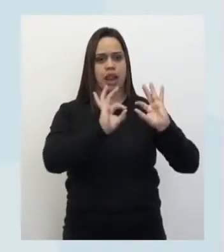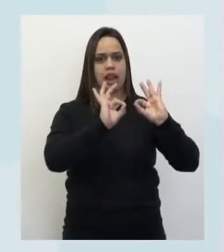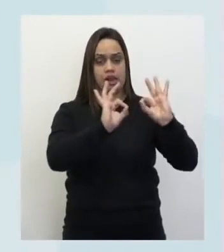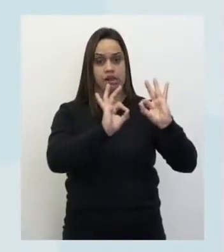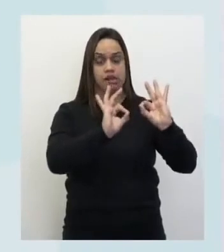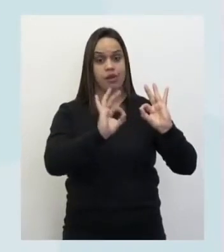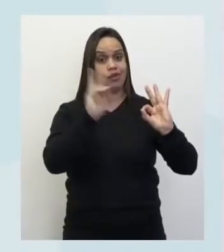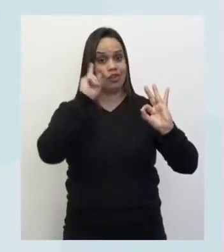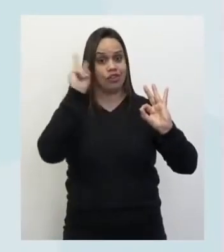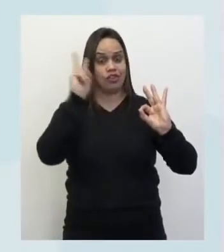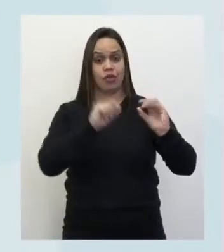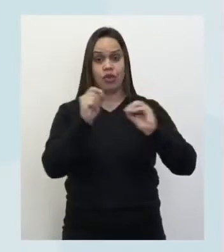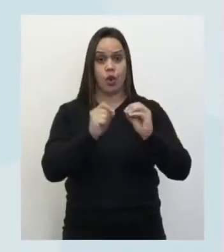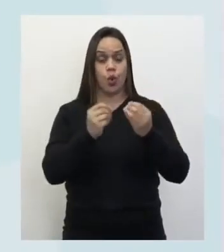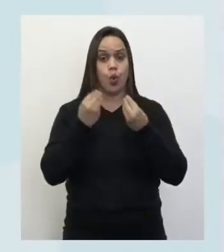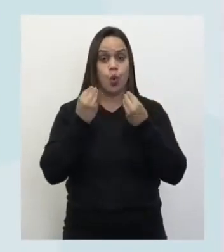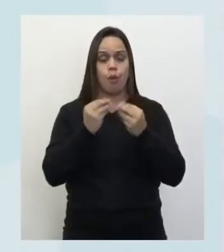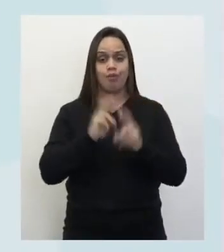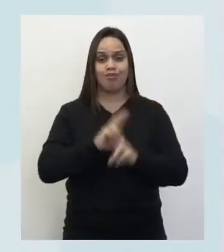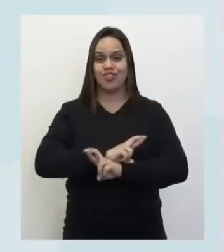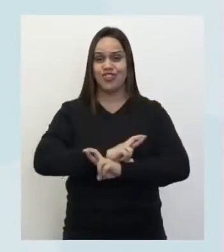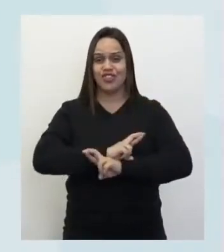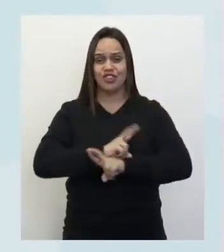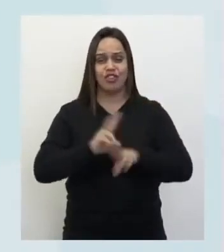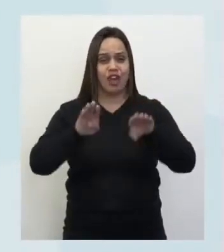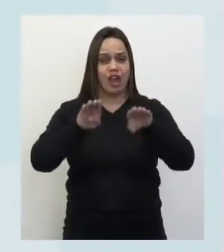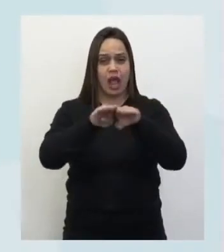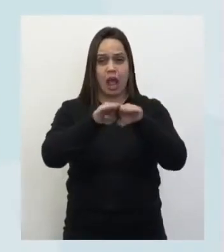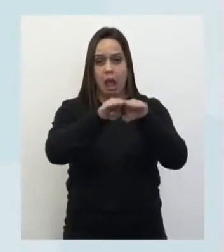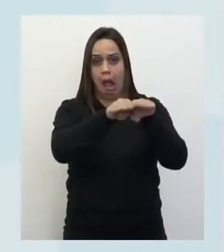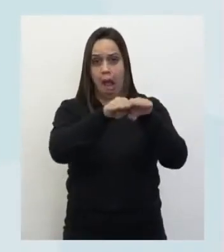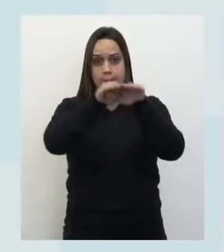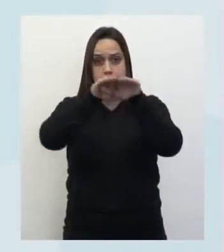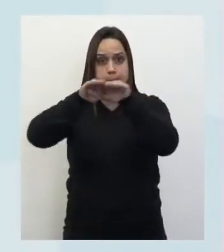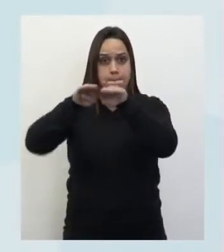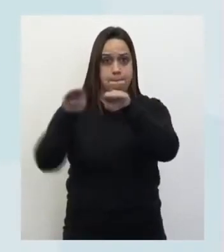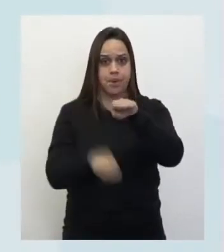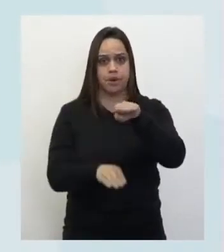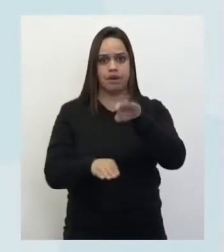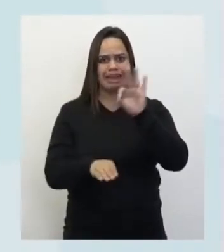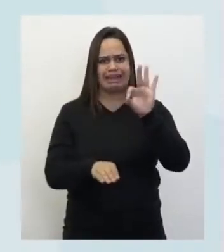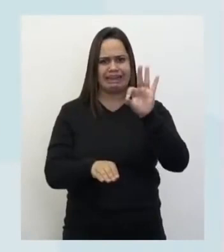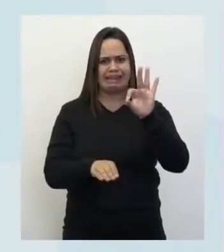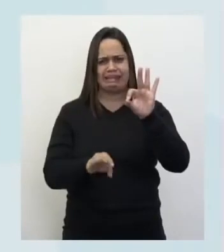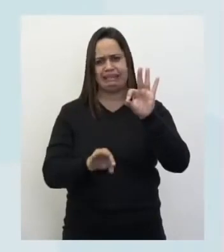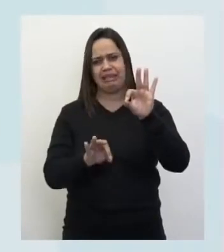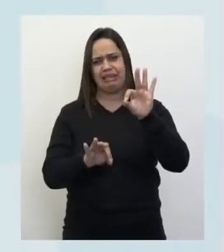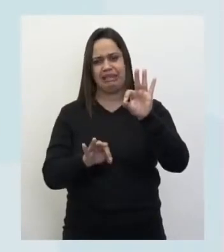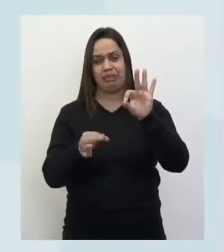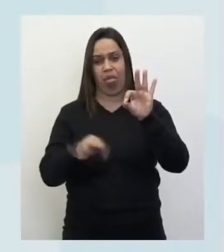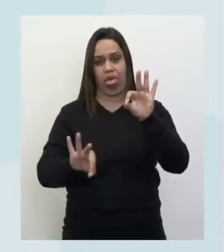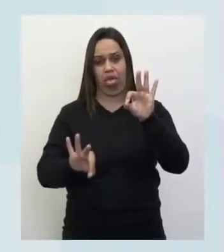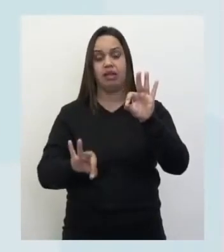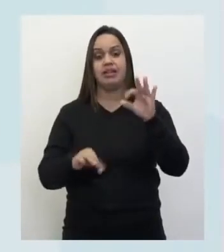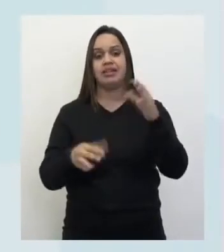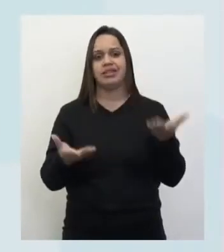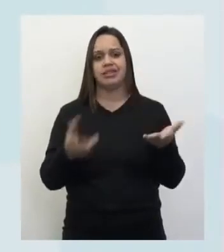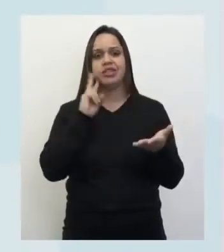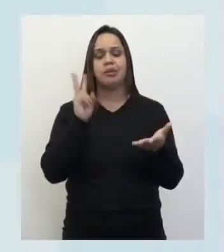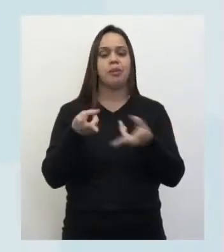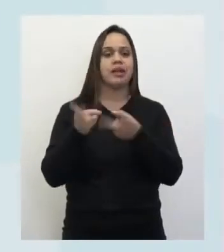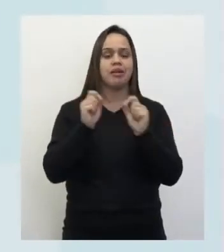o contraste habitacional por meio dessa foto que vocês estão vendo, e tantas outras